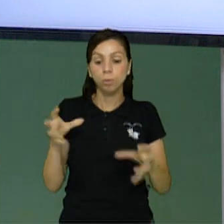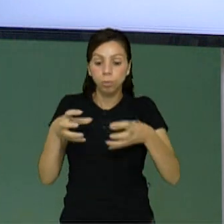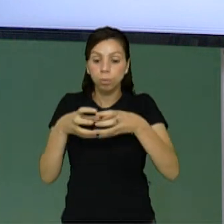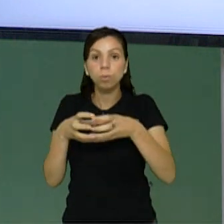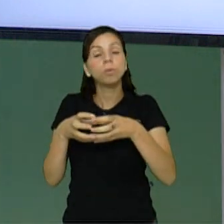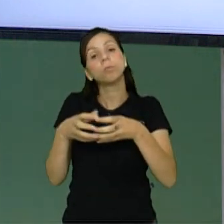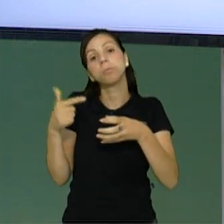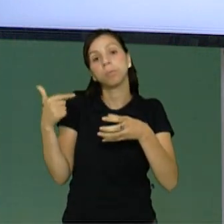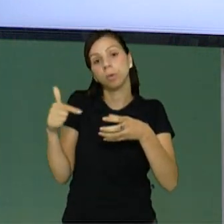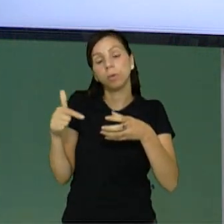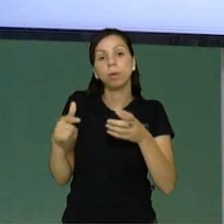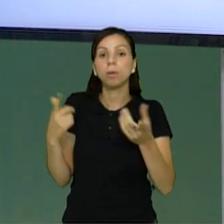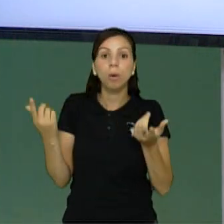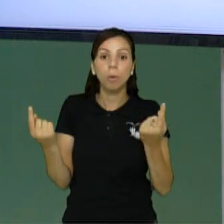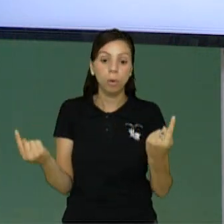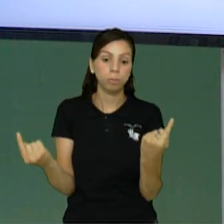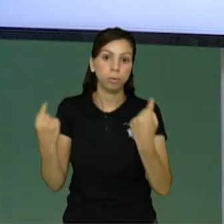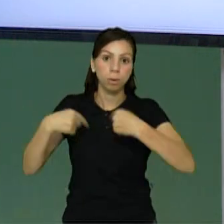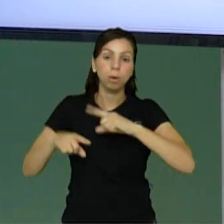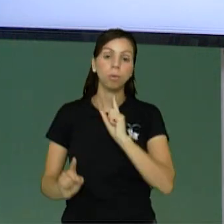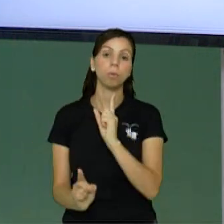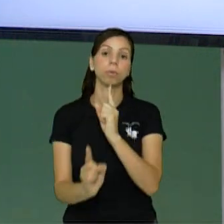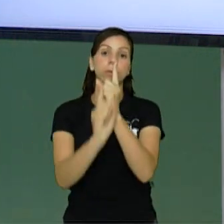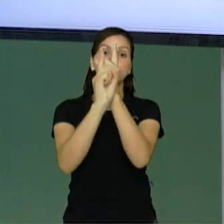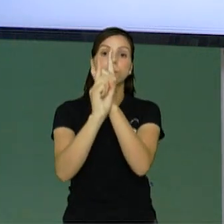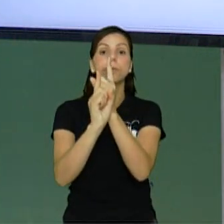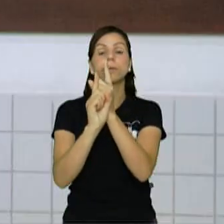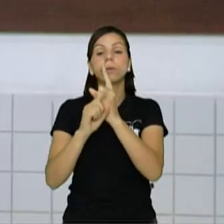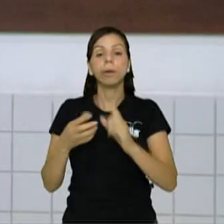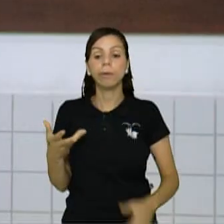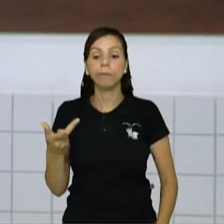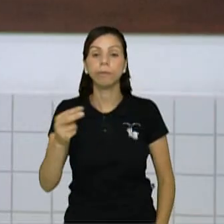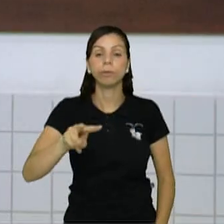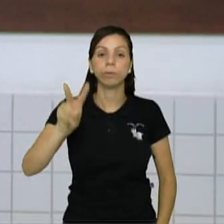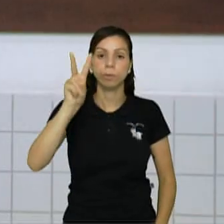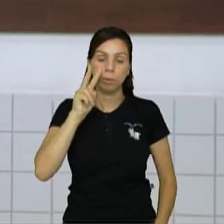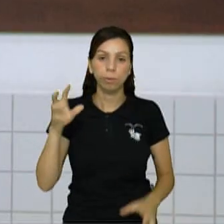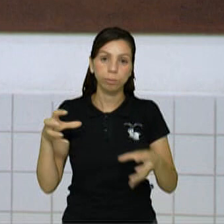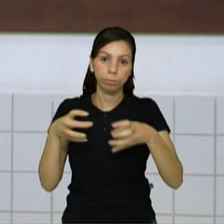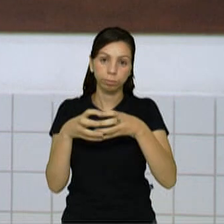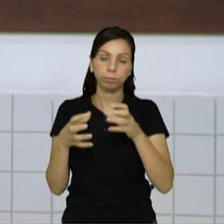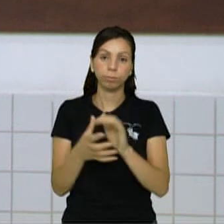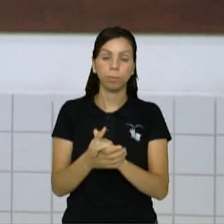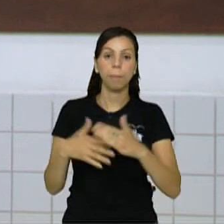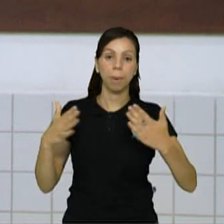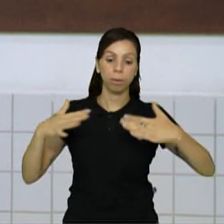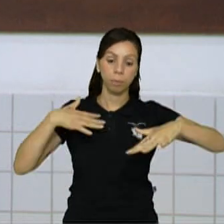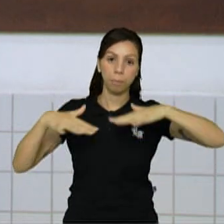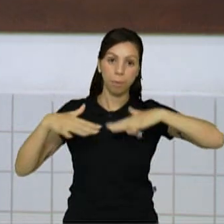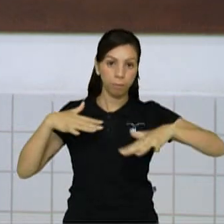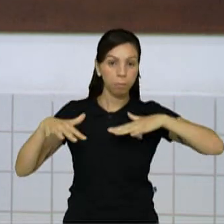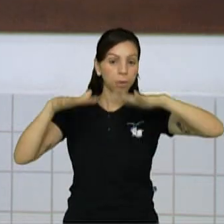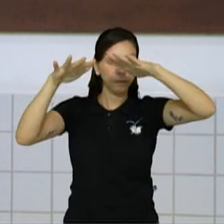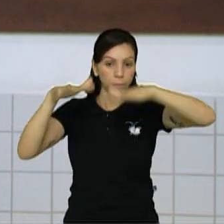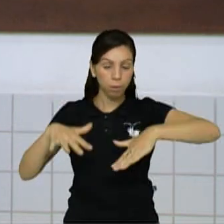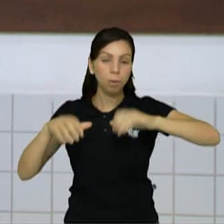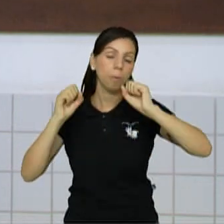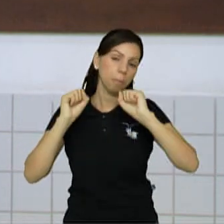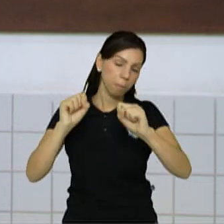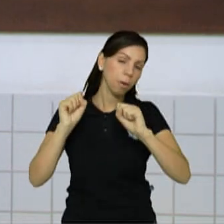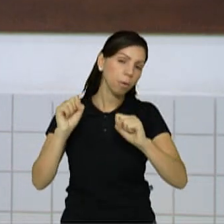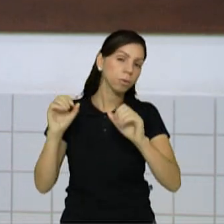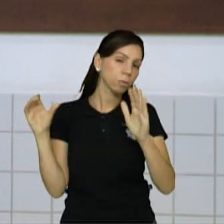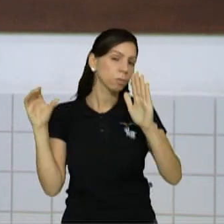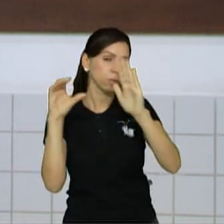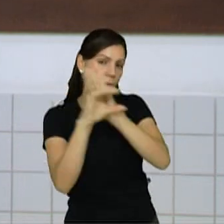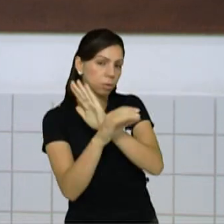Então, o desafio agora é achar a velocidade do conjunto. Mas eu sei que a quantidade de movimento se conserva. Então, eu posso usar esse